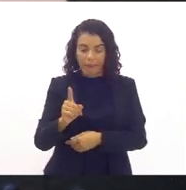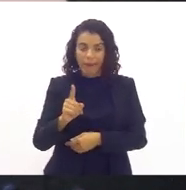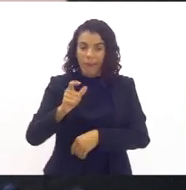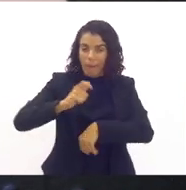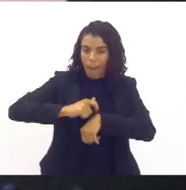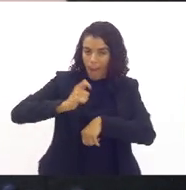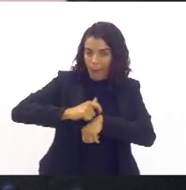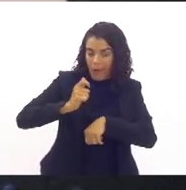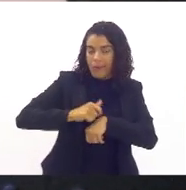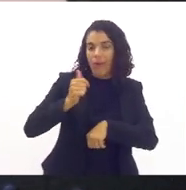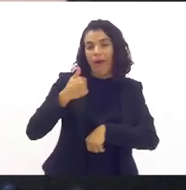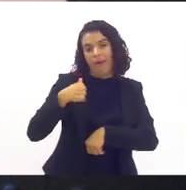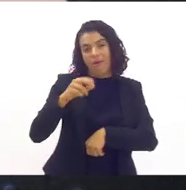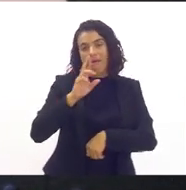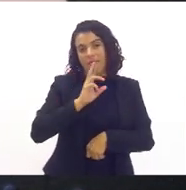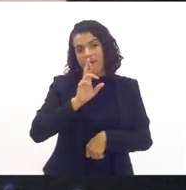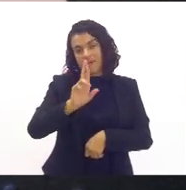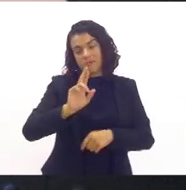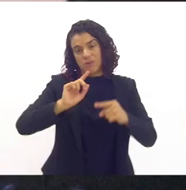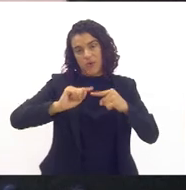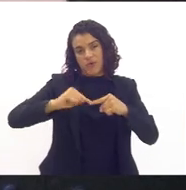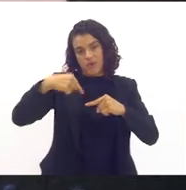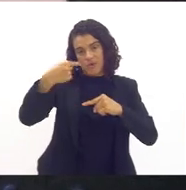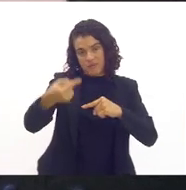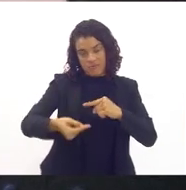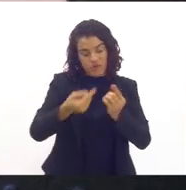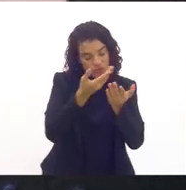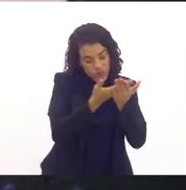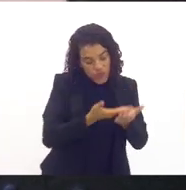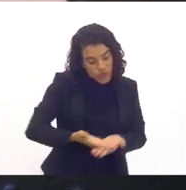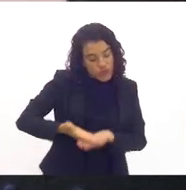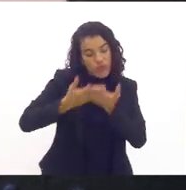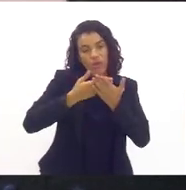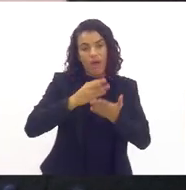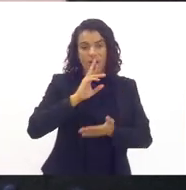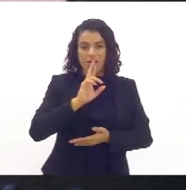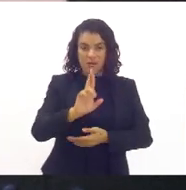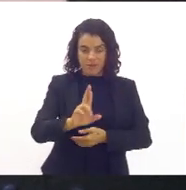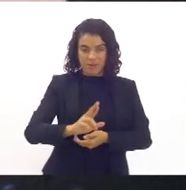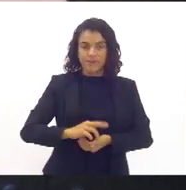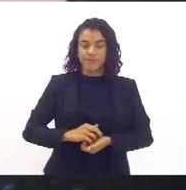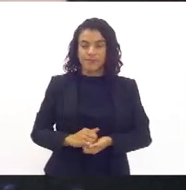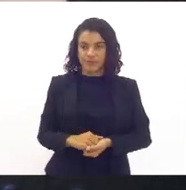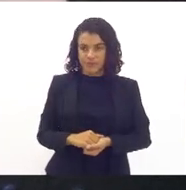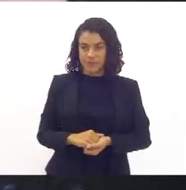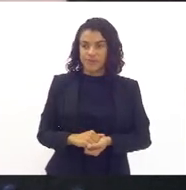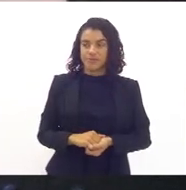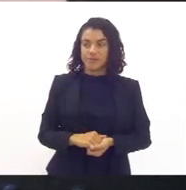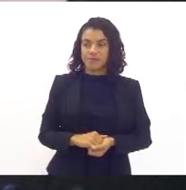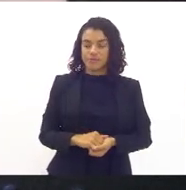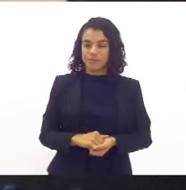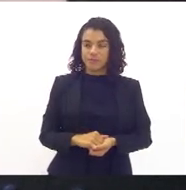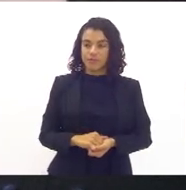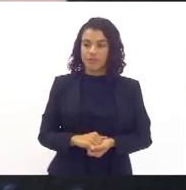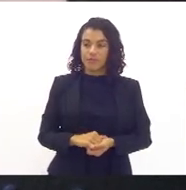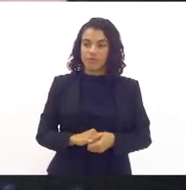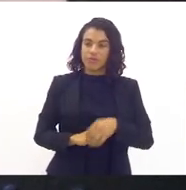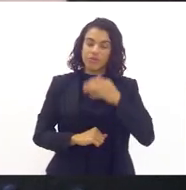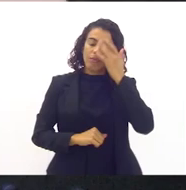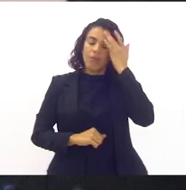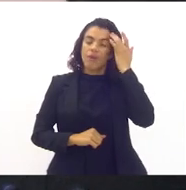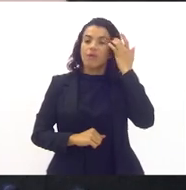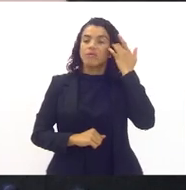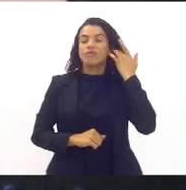no momento, a gente se compromete a levar para casa e encaminhar em seguida com os esclarecimentos necessários.